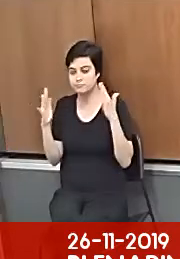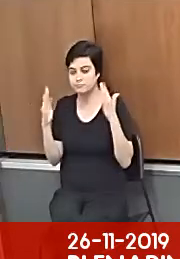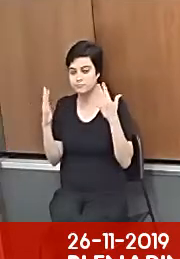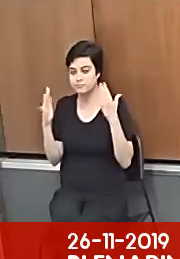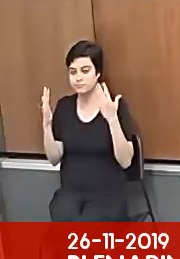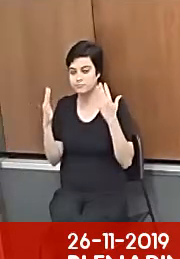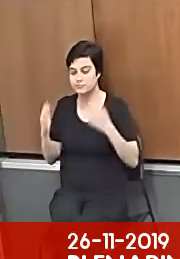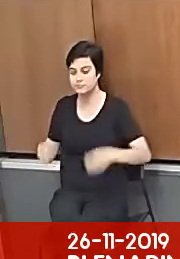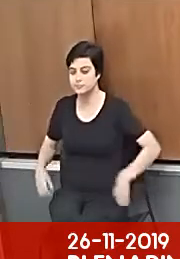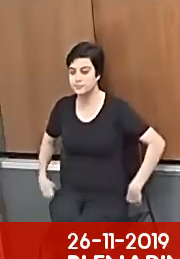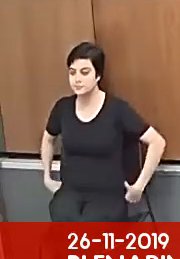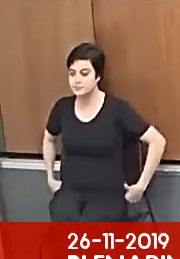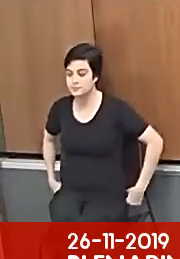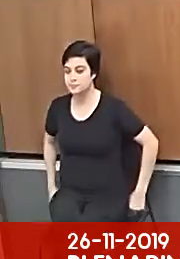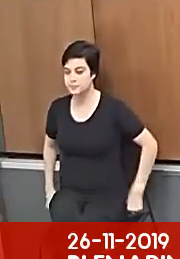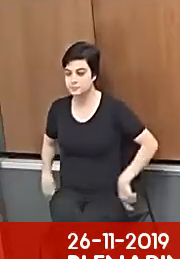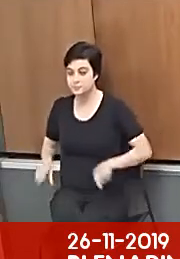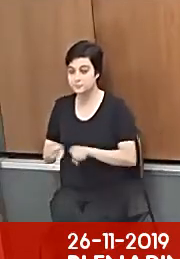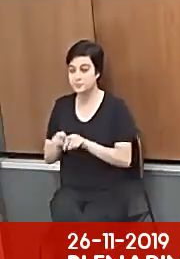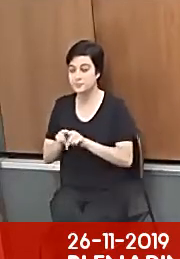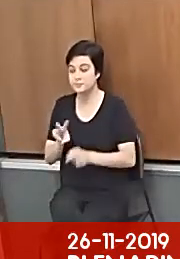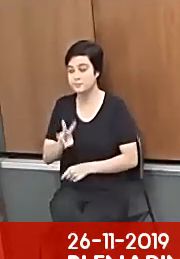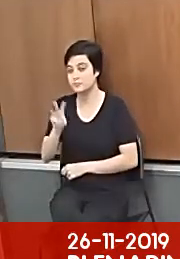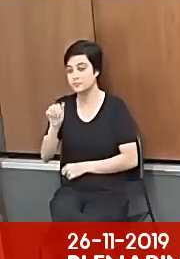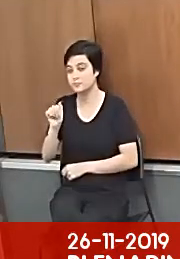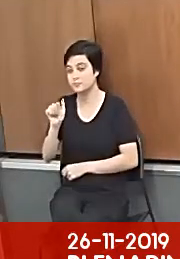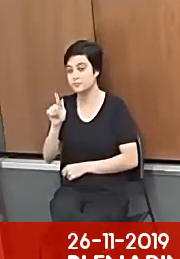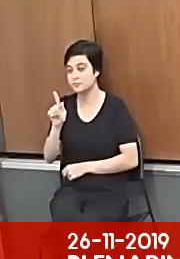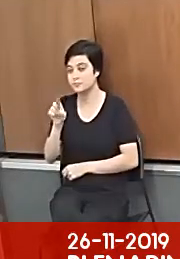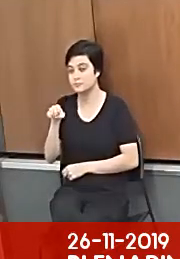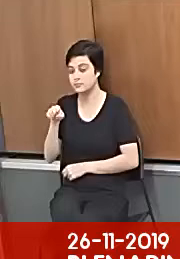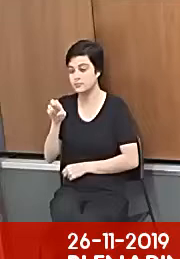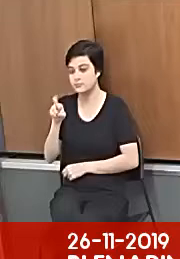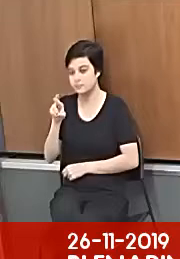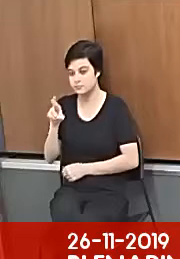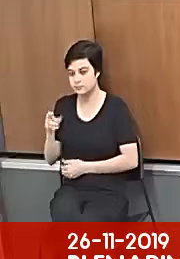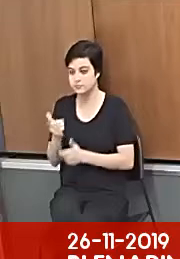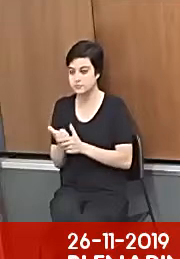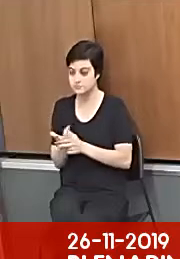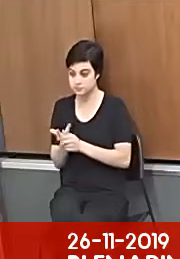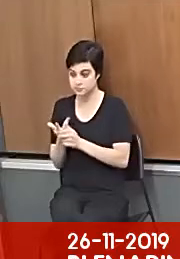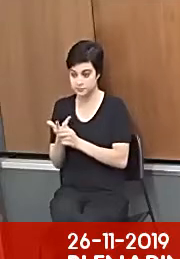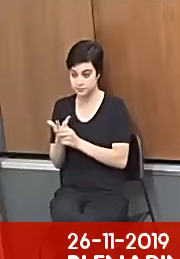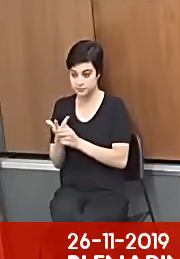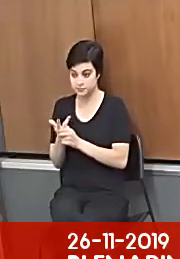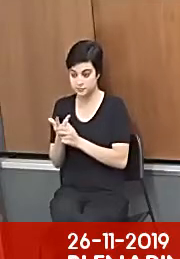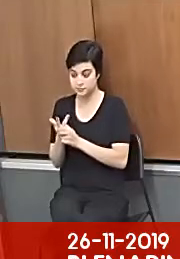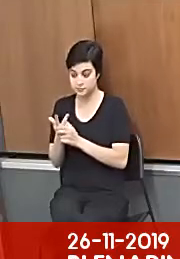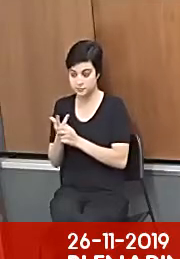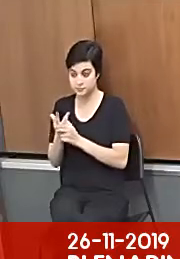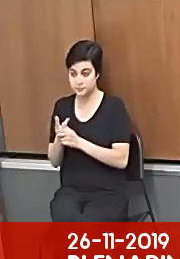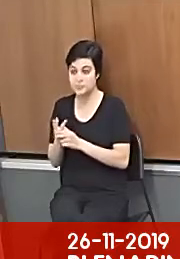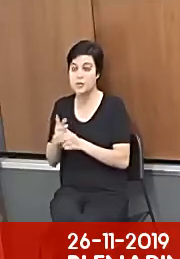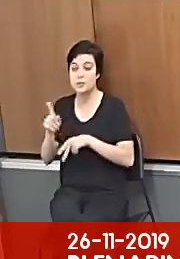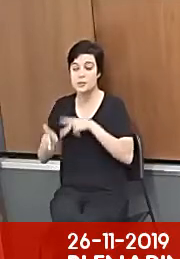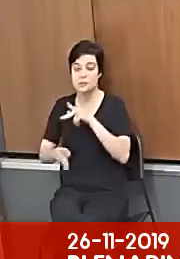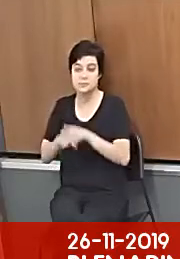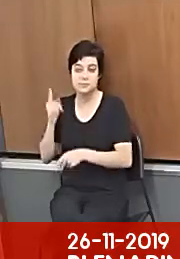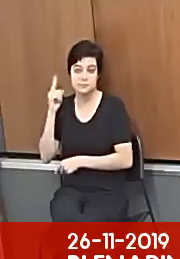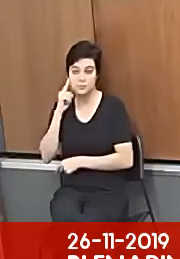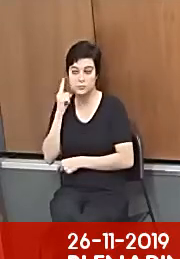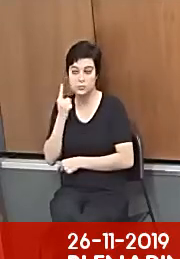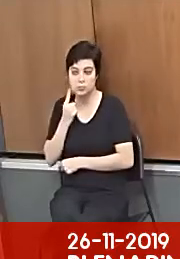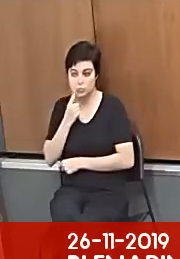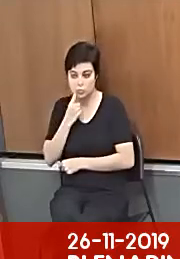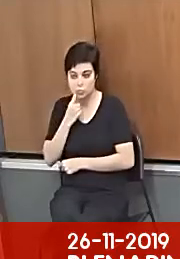Quero convidar o padre Wagner Douglas Gomes, assistente eclesiástico da Pastoral do Surdo